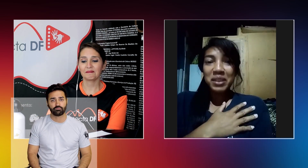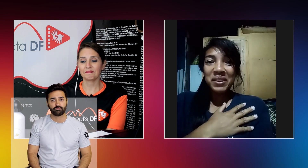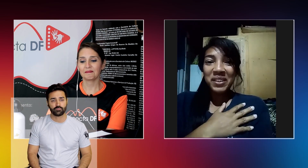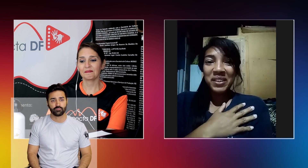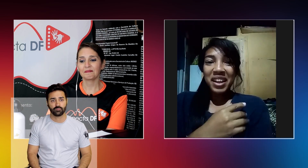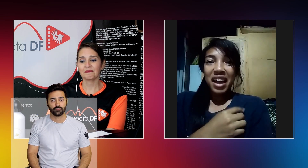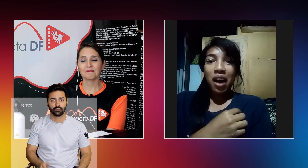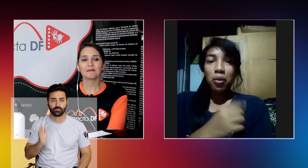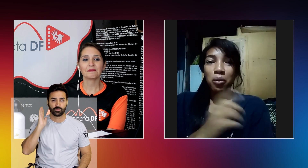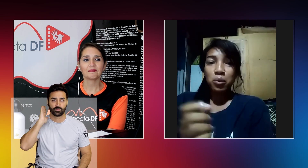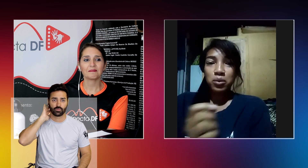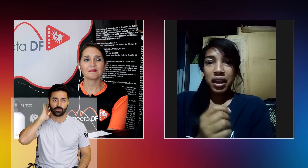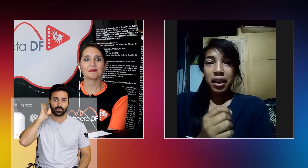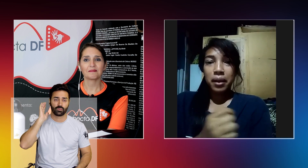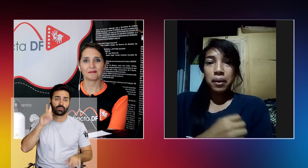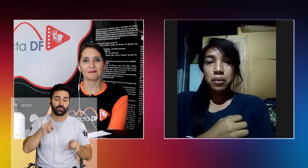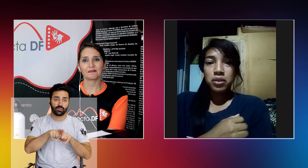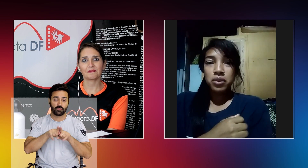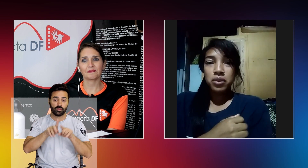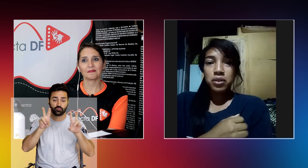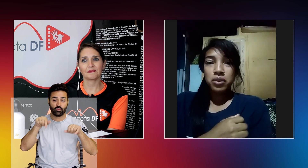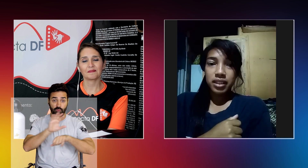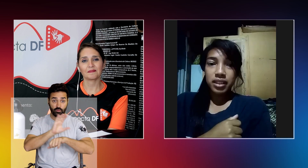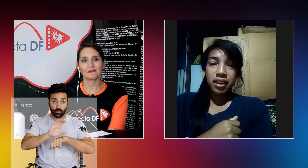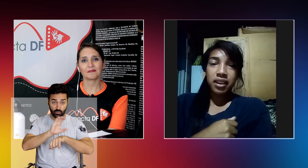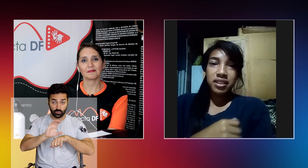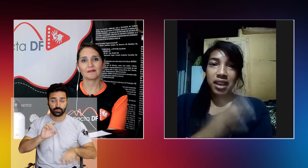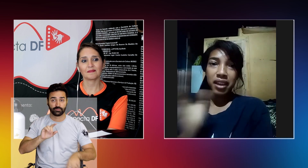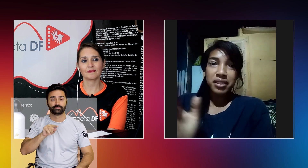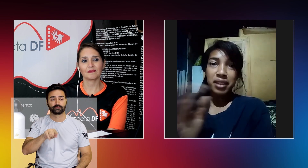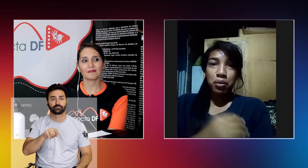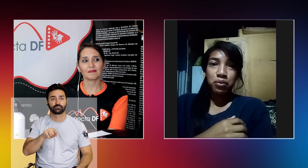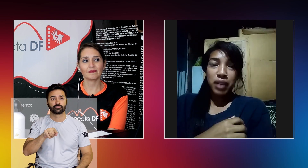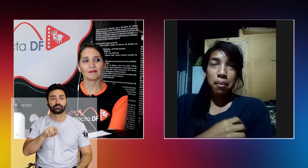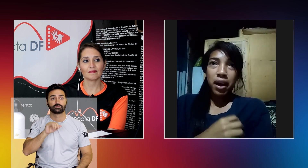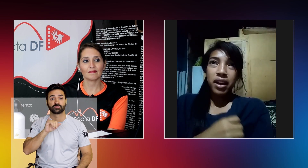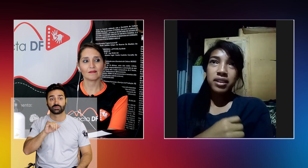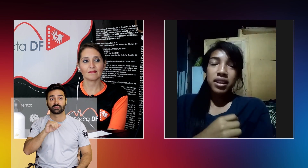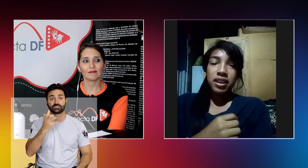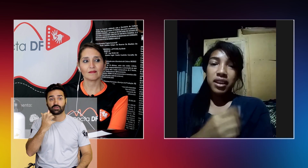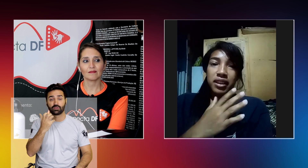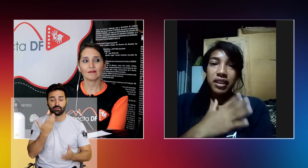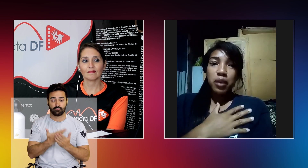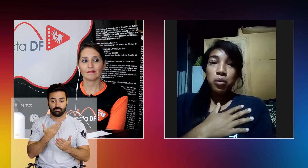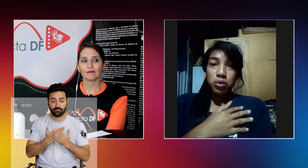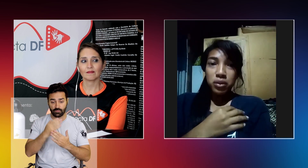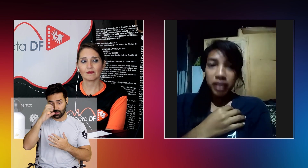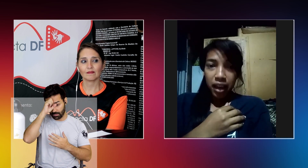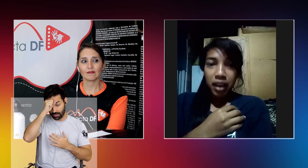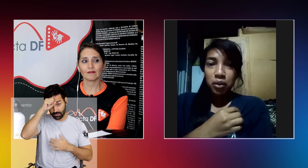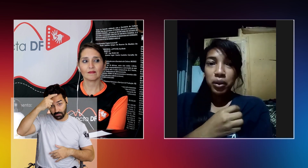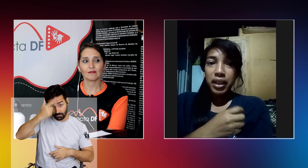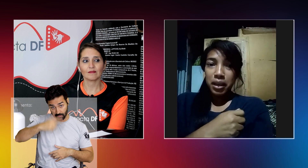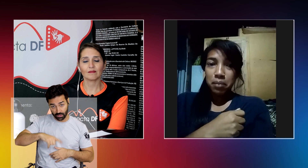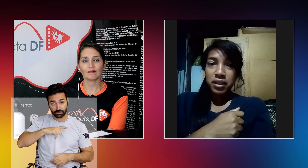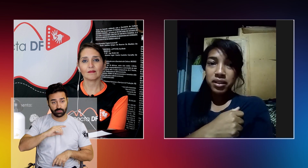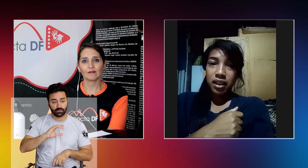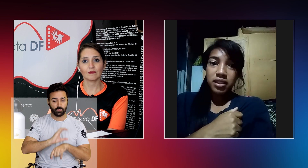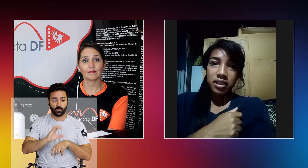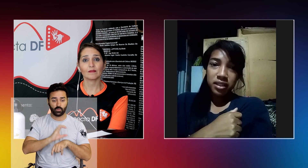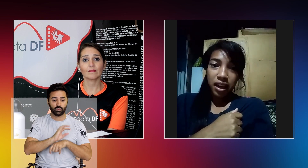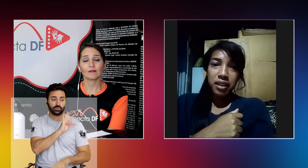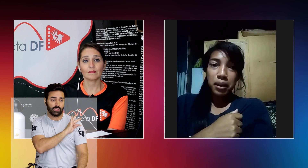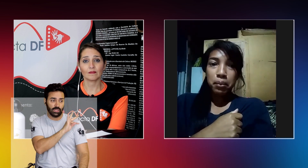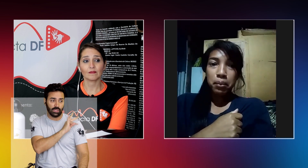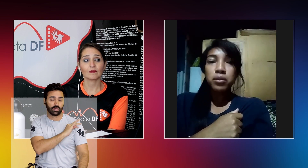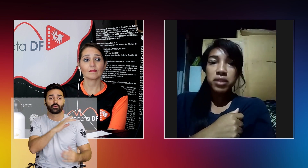relação ao curso, os colegas que quiserem se aprofundar mais, tem o curso técnico em Libras. Se eles